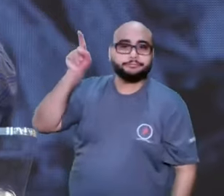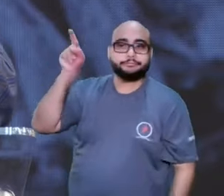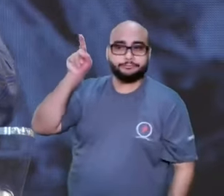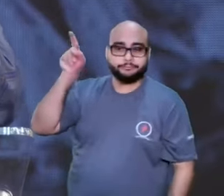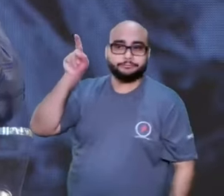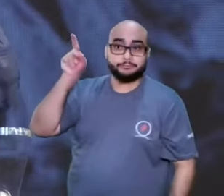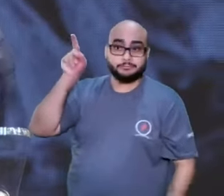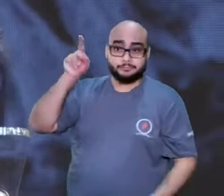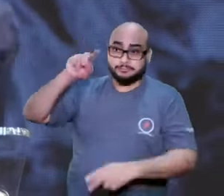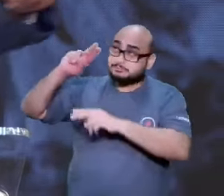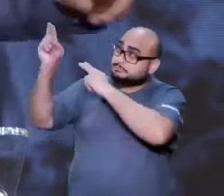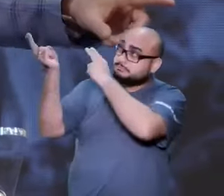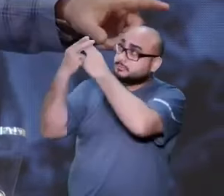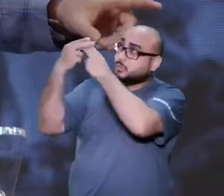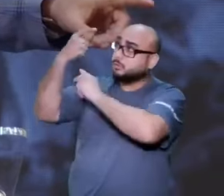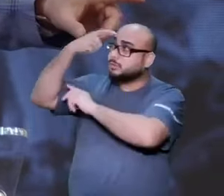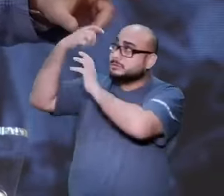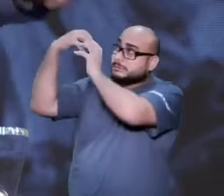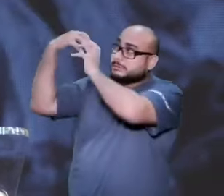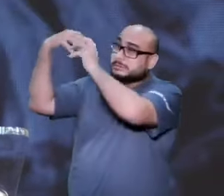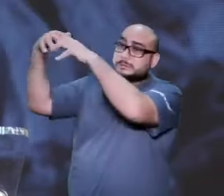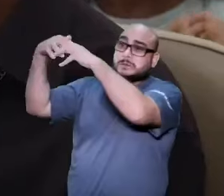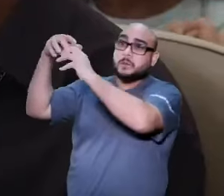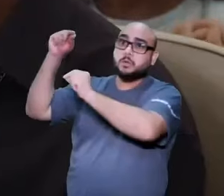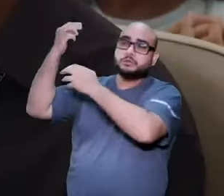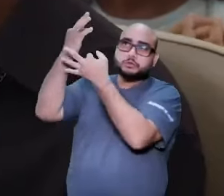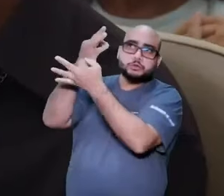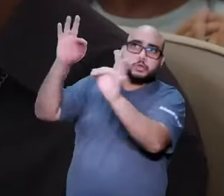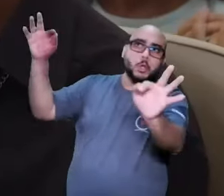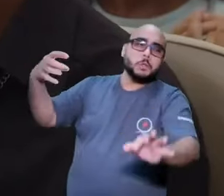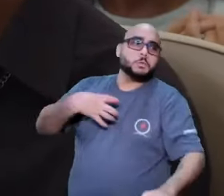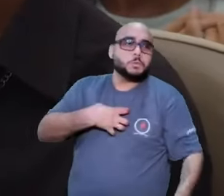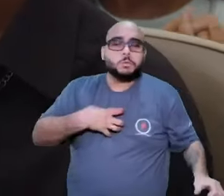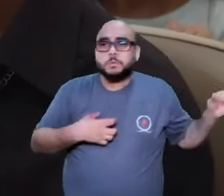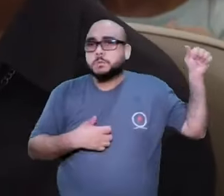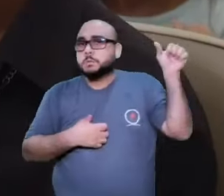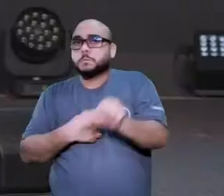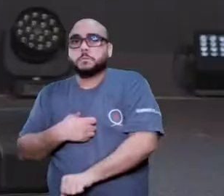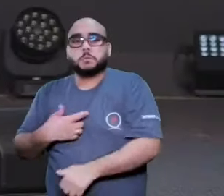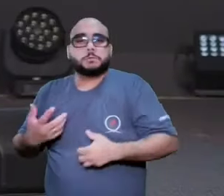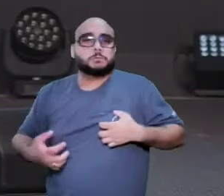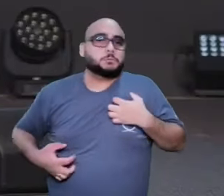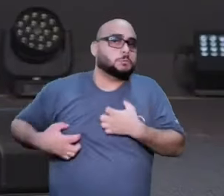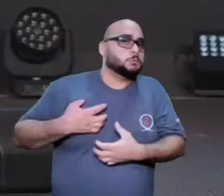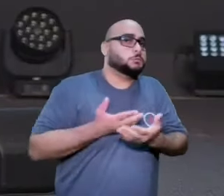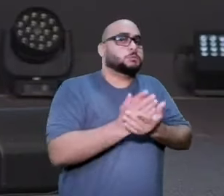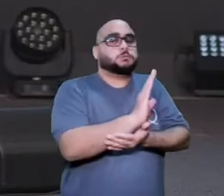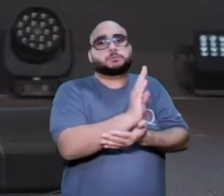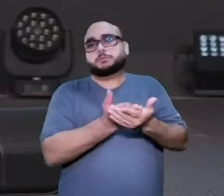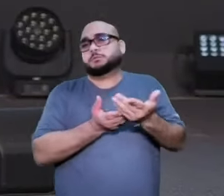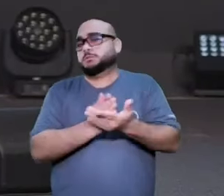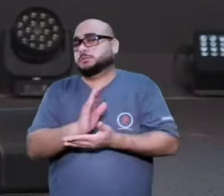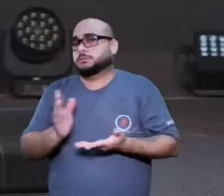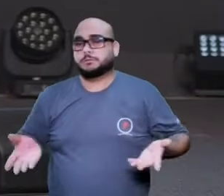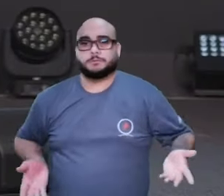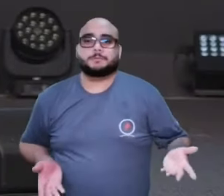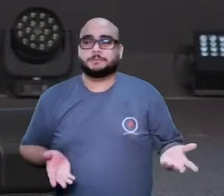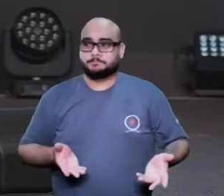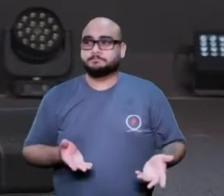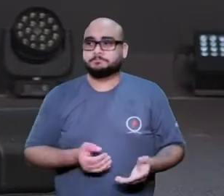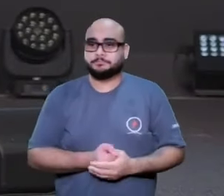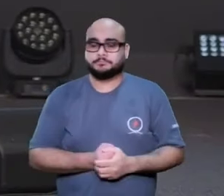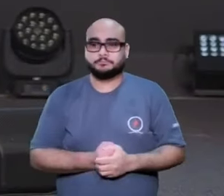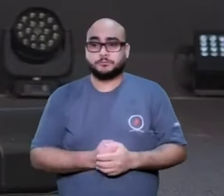traumas às suas dores as suas decepções as suas perdas e elas passam o